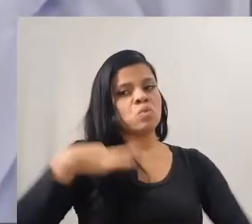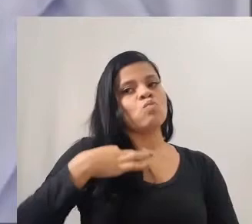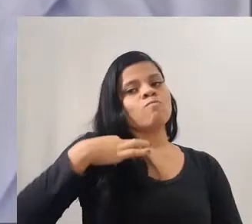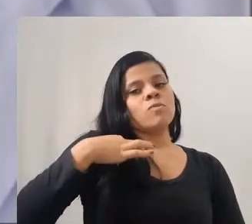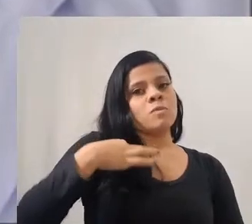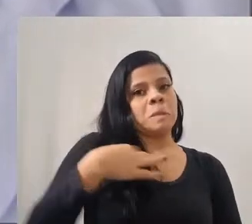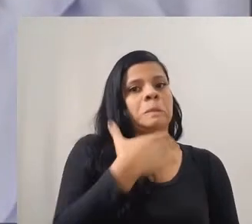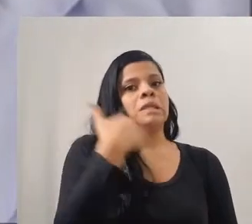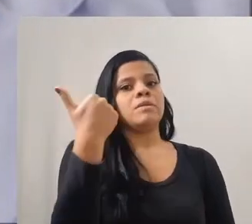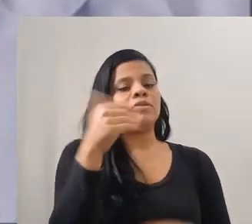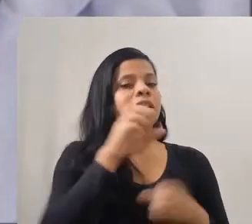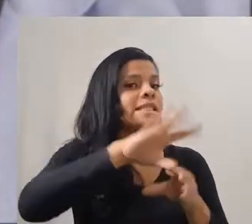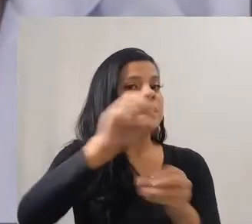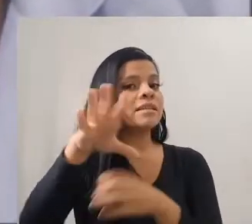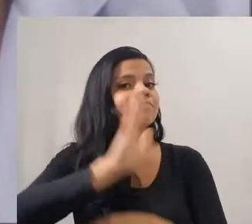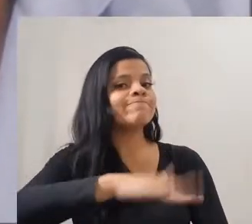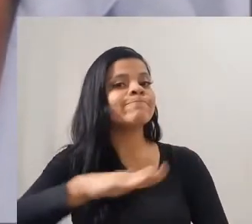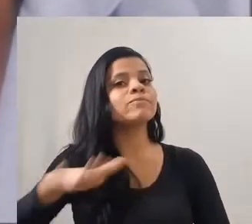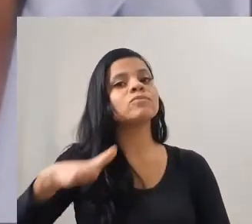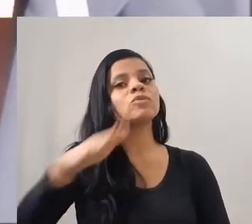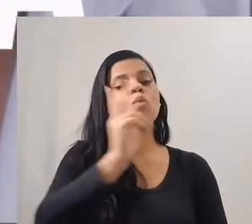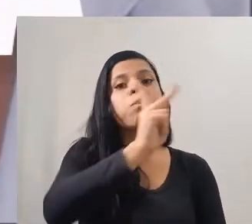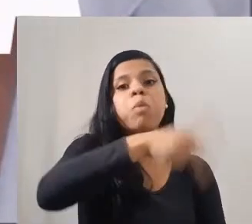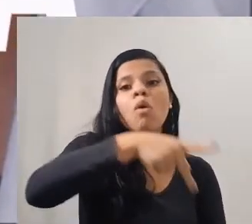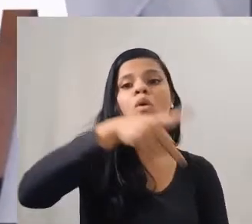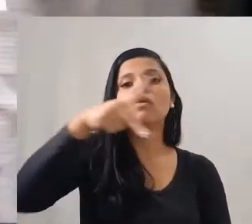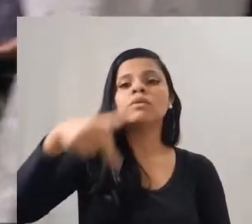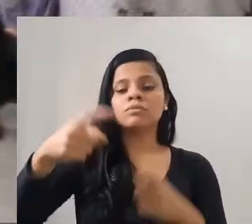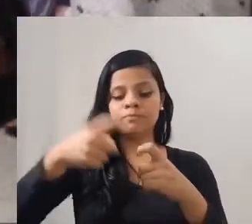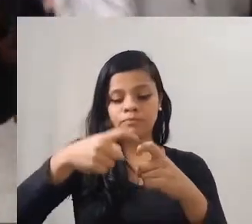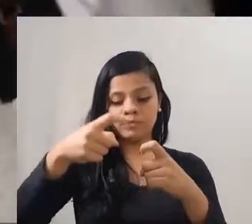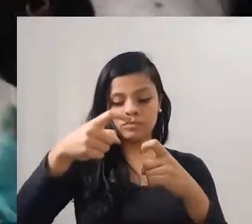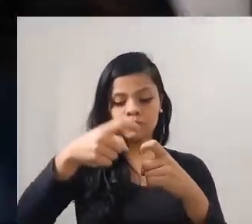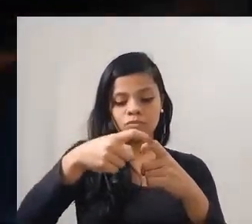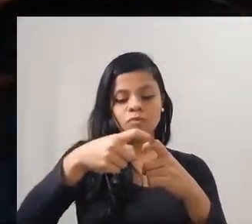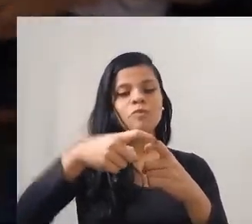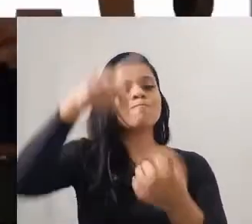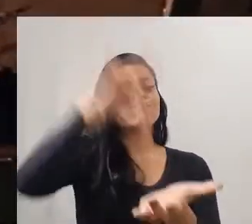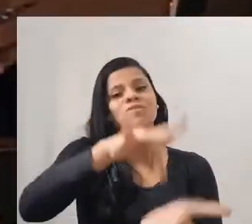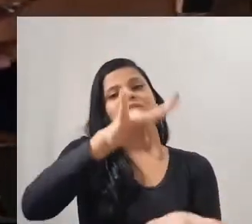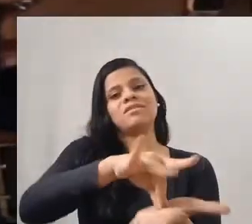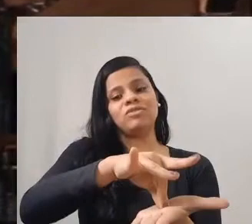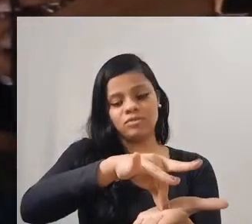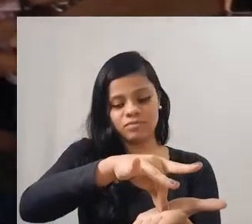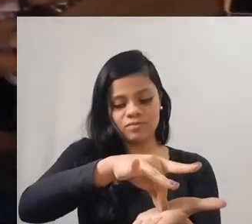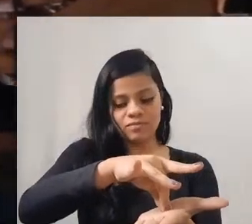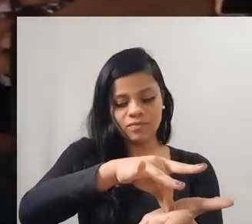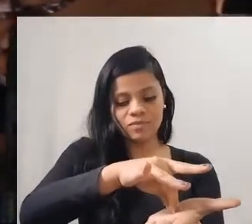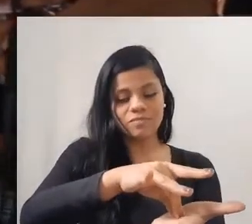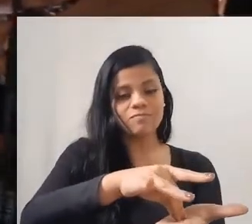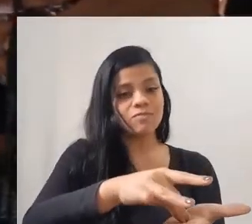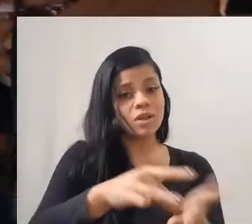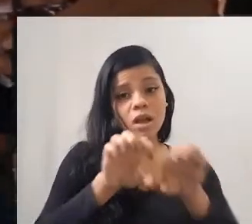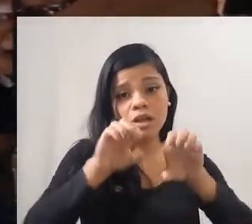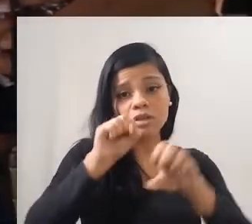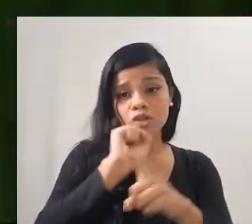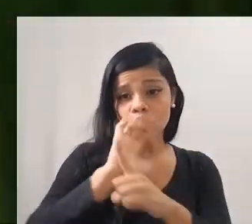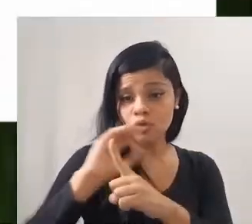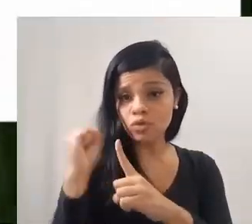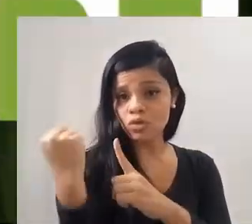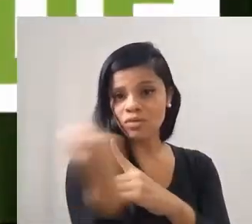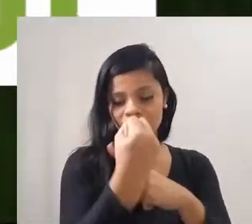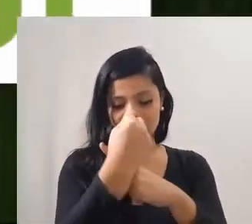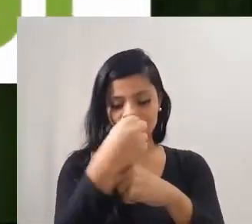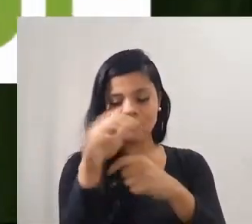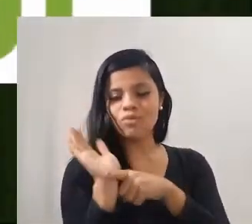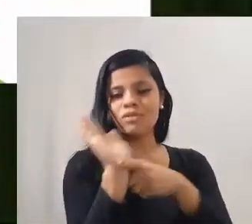opção. Ensina aos alunos e aos professores sobre medicina humanizada na prática, retribuição à sociedade, conhecimento